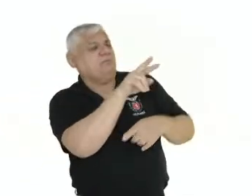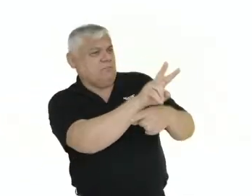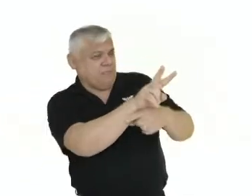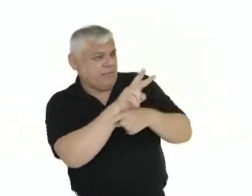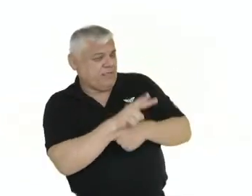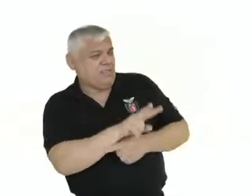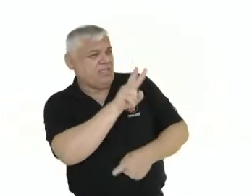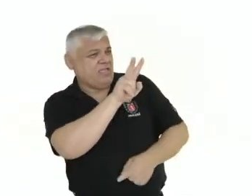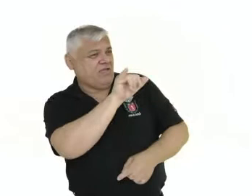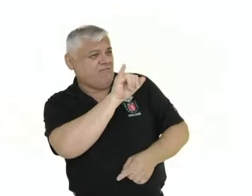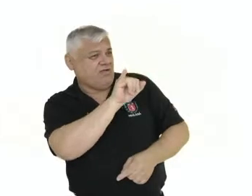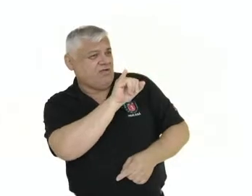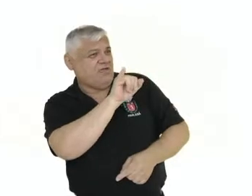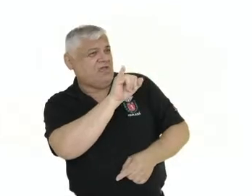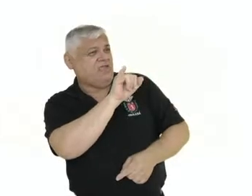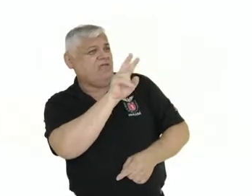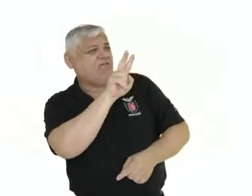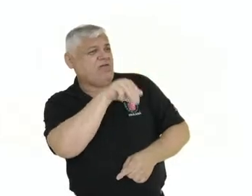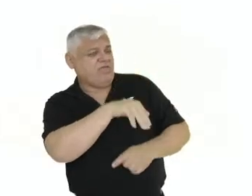e vem.